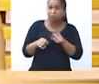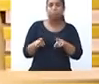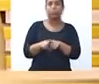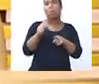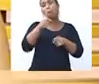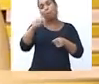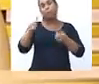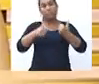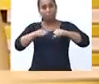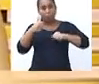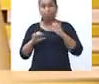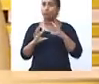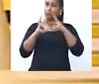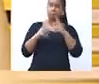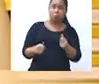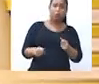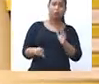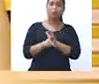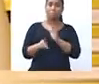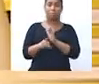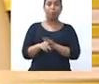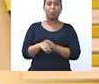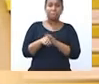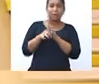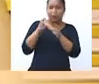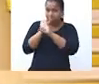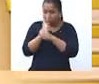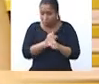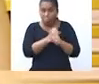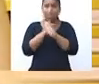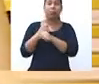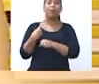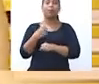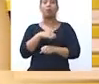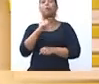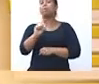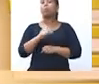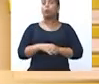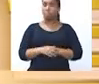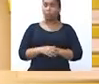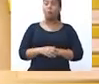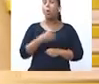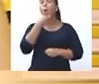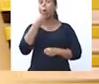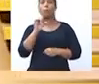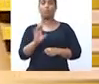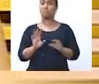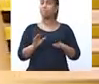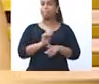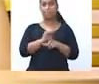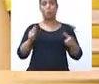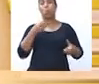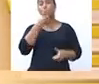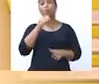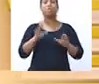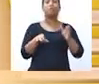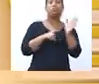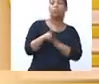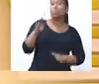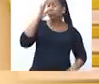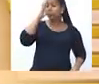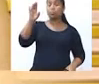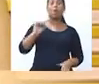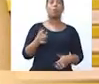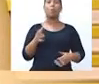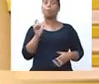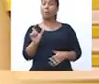algumas outras áreas das ciências exatas, das engenharias, a gente vai ter predominantemente homens. Então, acho que a pergunta principal, ou a